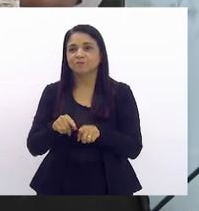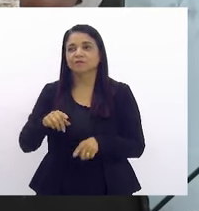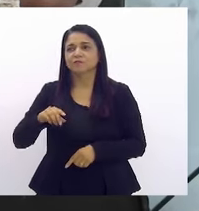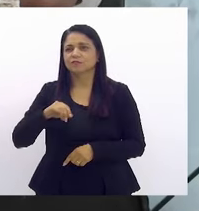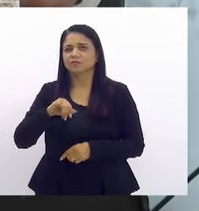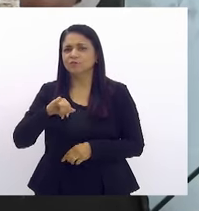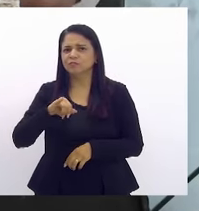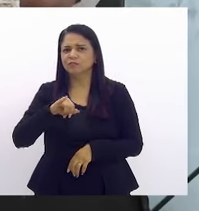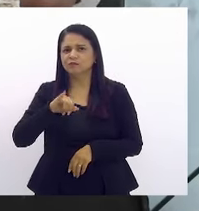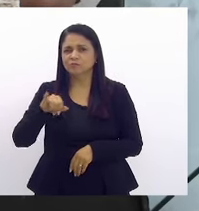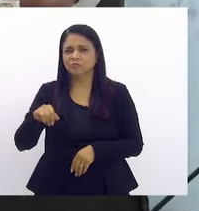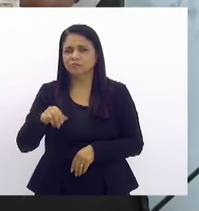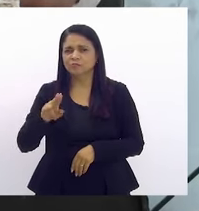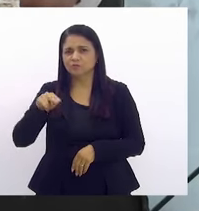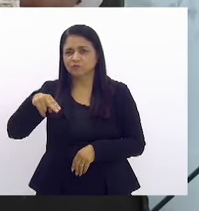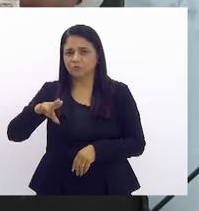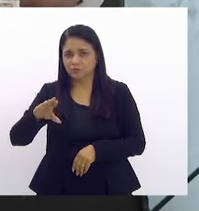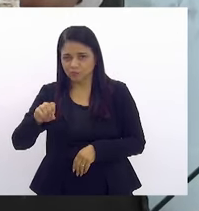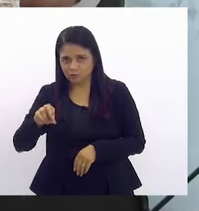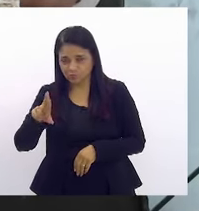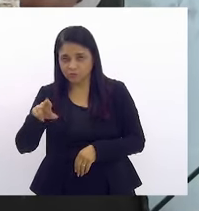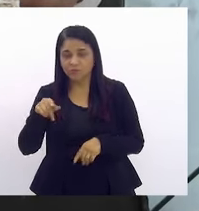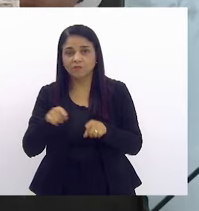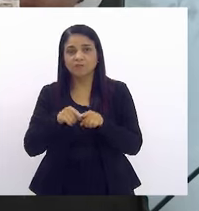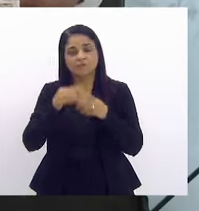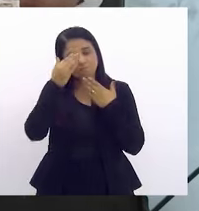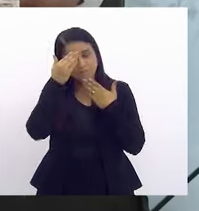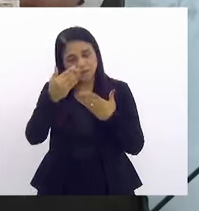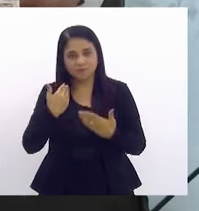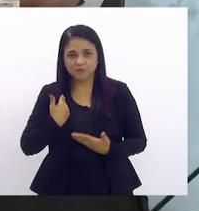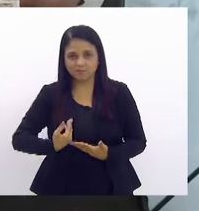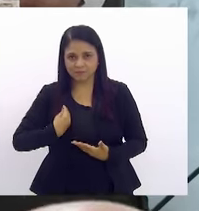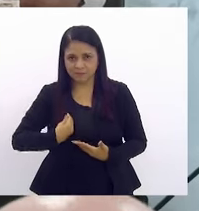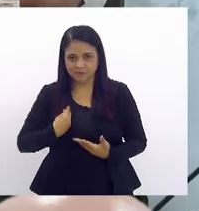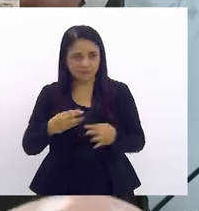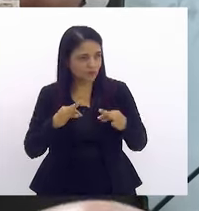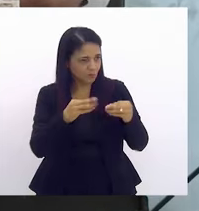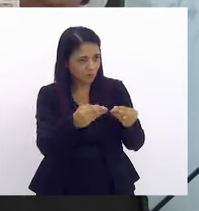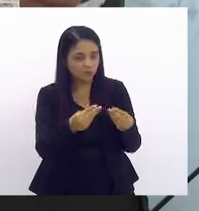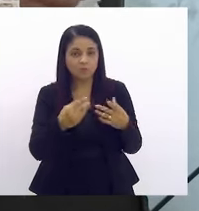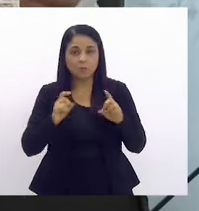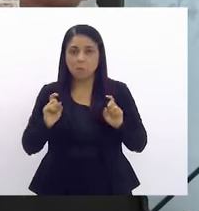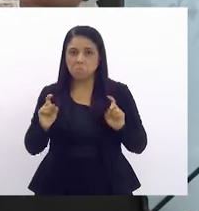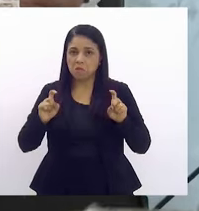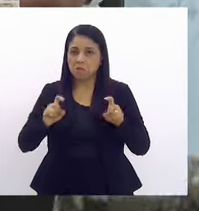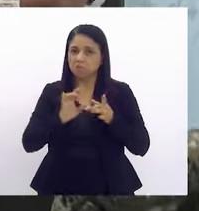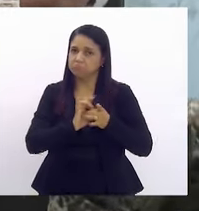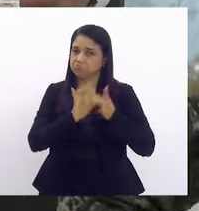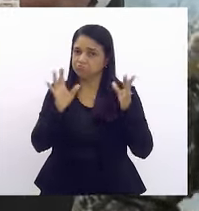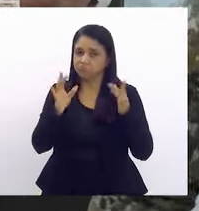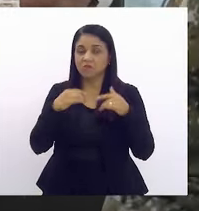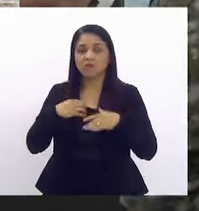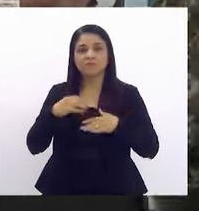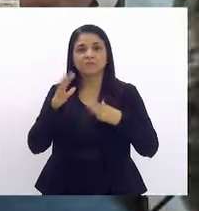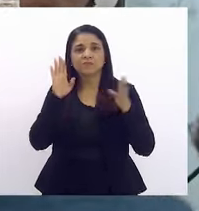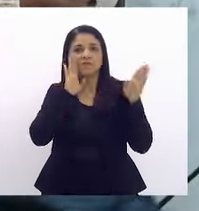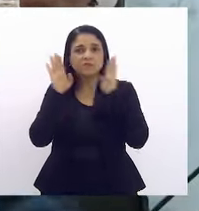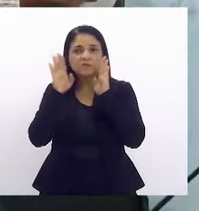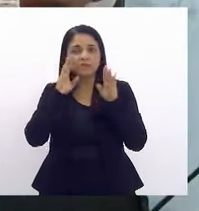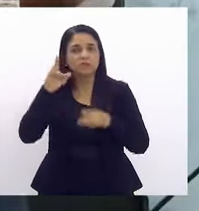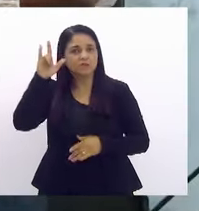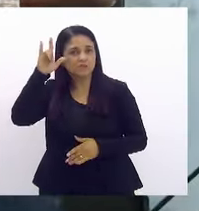e a todos vocês pela presença. Nosso mandato está à disposição. Facebook, Instagram da Comissão de Meio